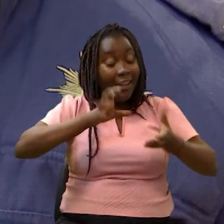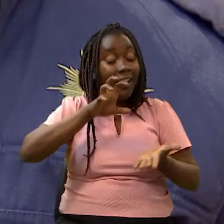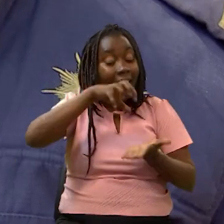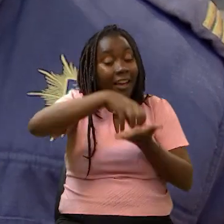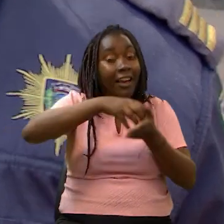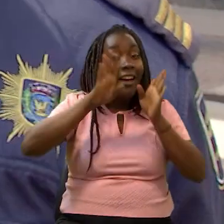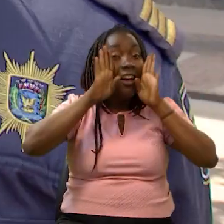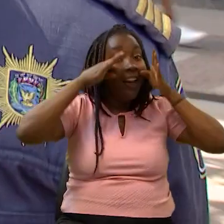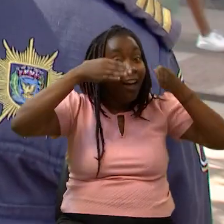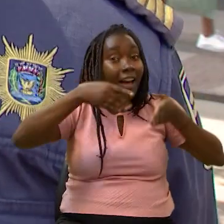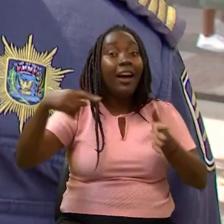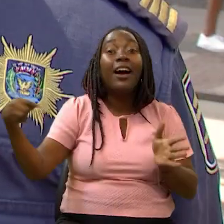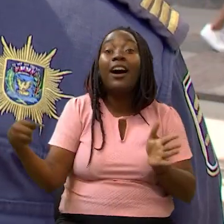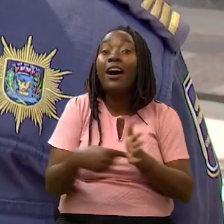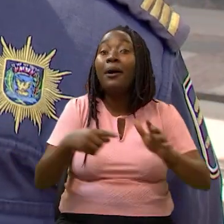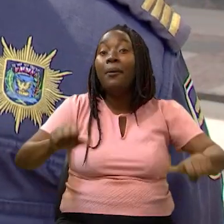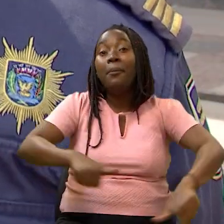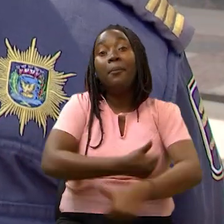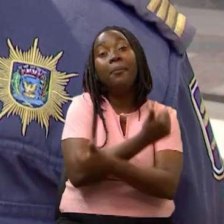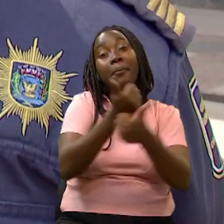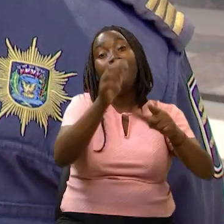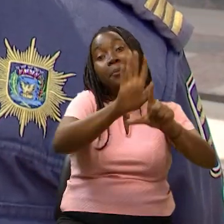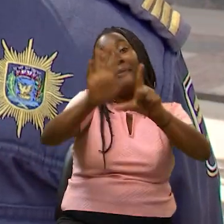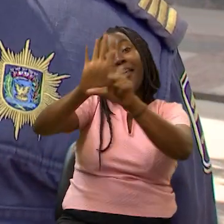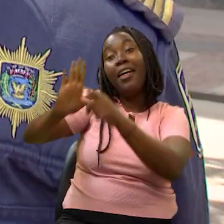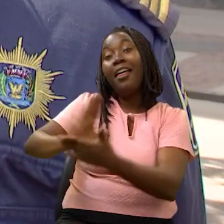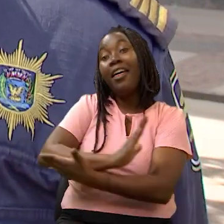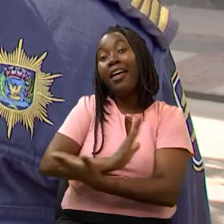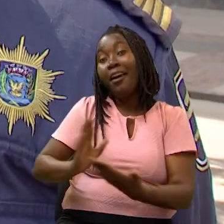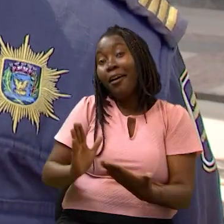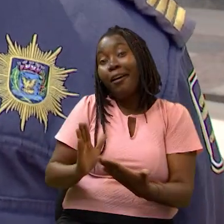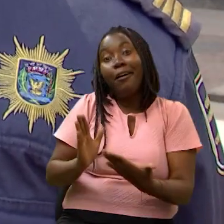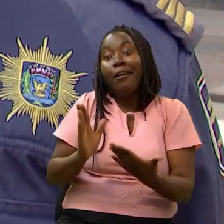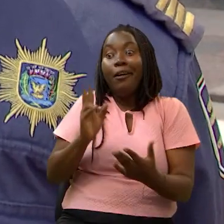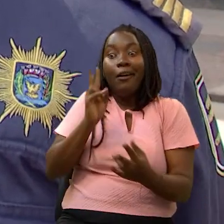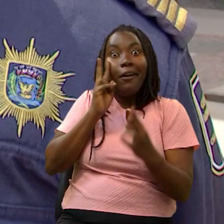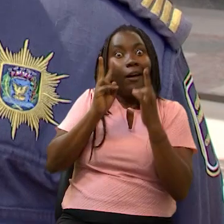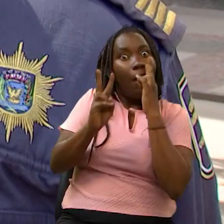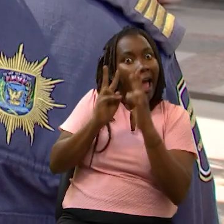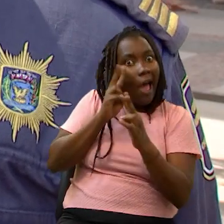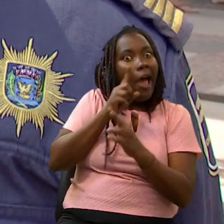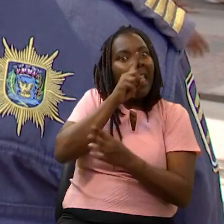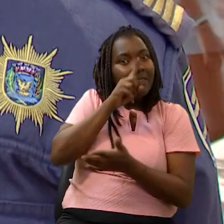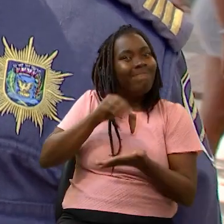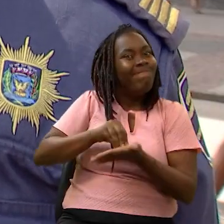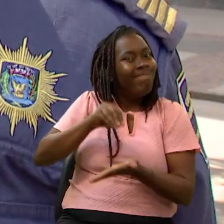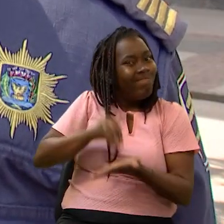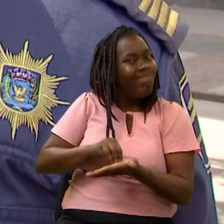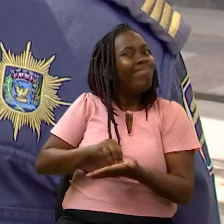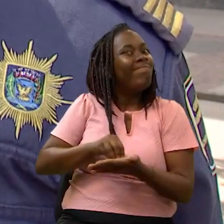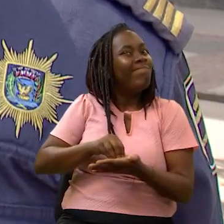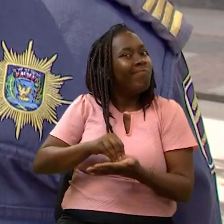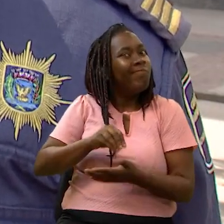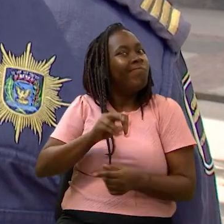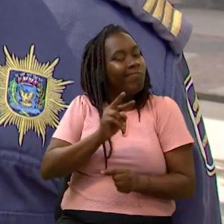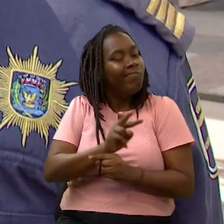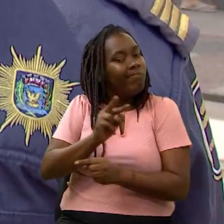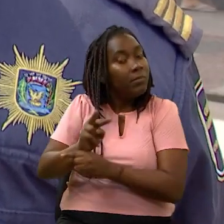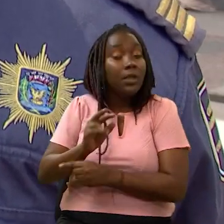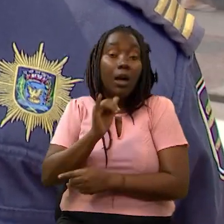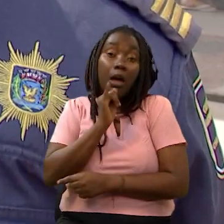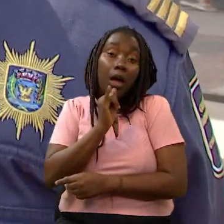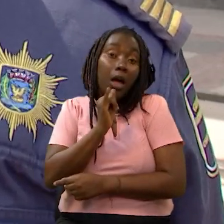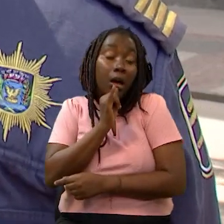especificamente na área central, com o objetivo de melhorar algumas áreas que estavam, a olhos vistos, necessitando de